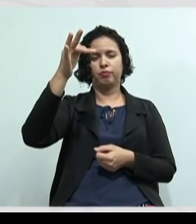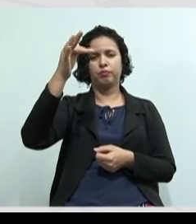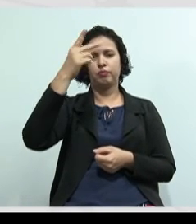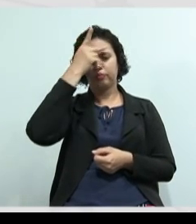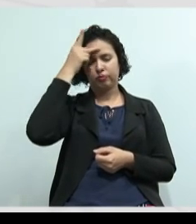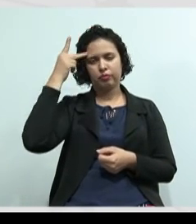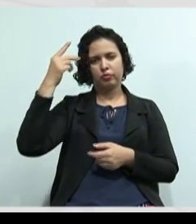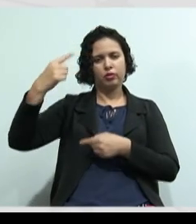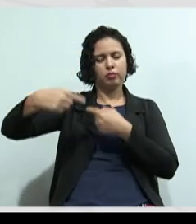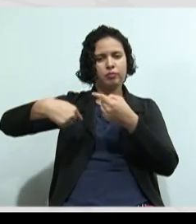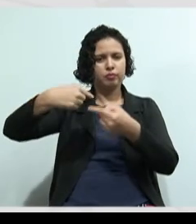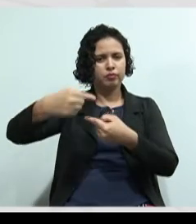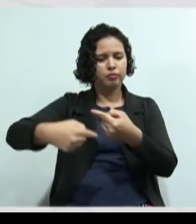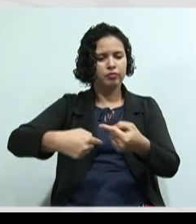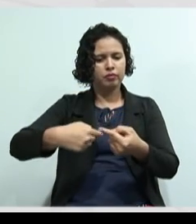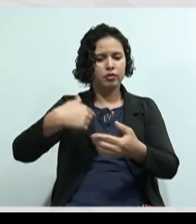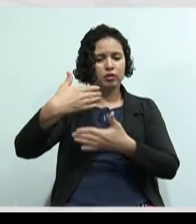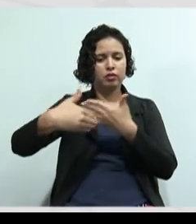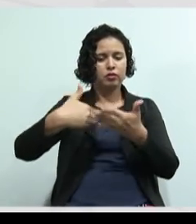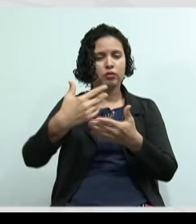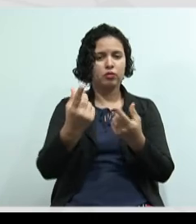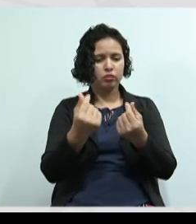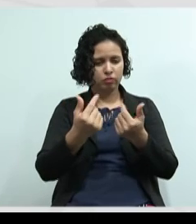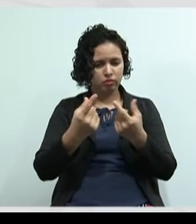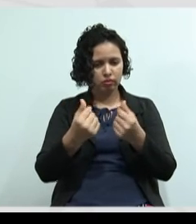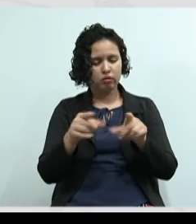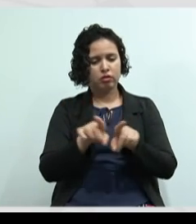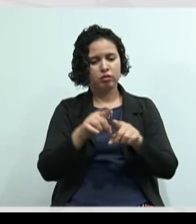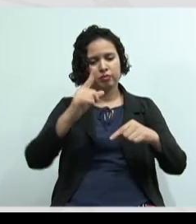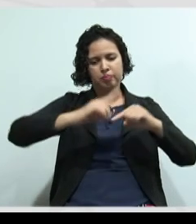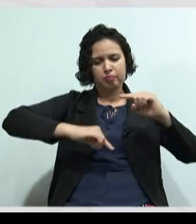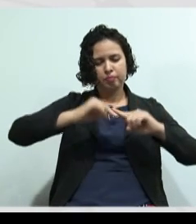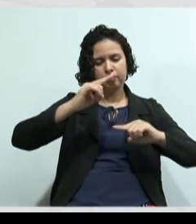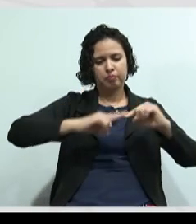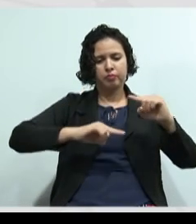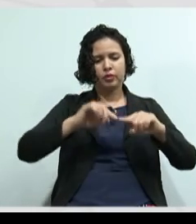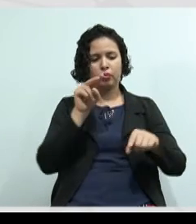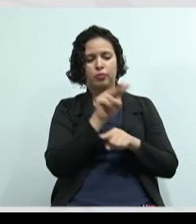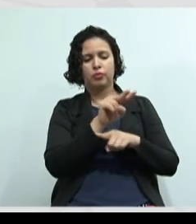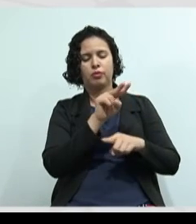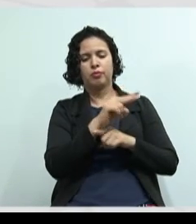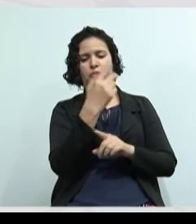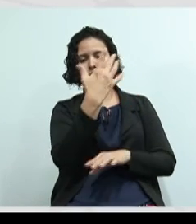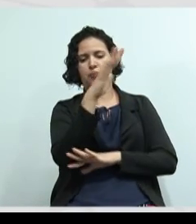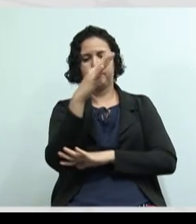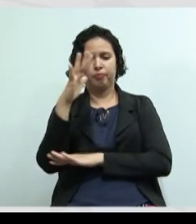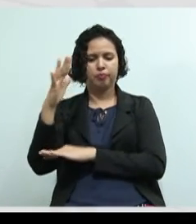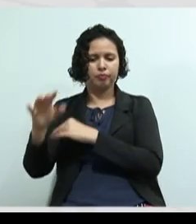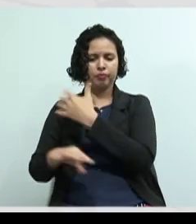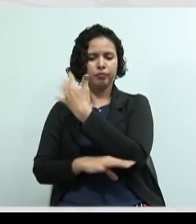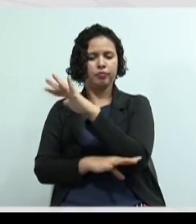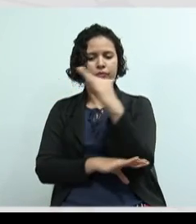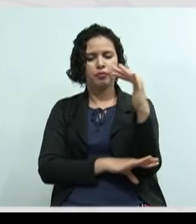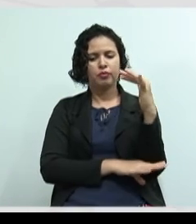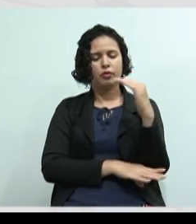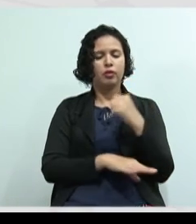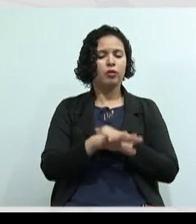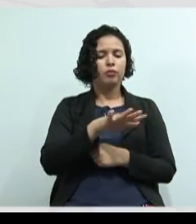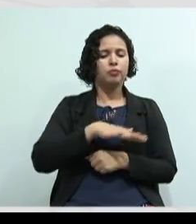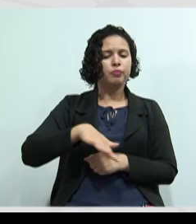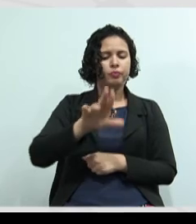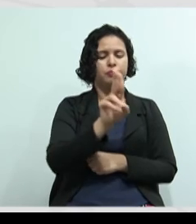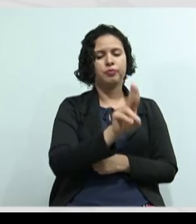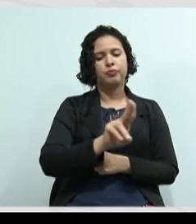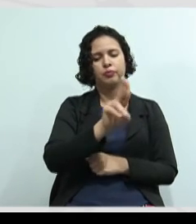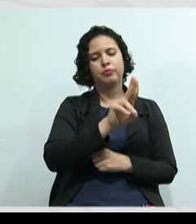diretamente relacionada ao desenvolvimento econômico e material sem agredir o meio ambiente, usando aí os recursos naturais de forma